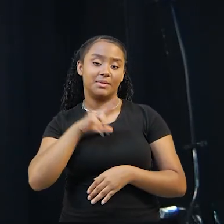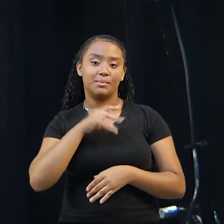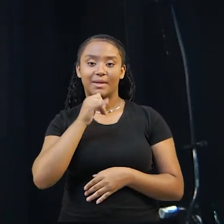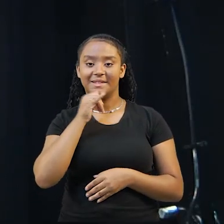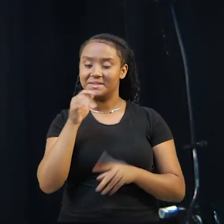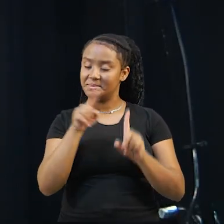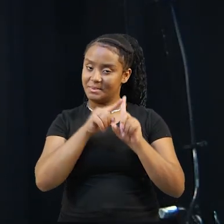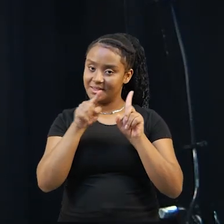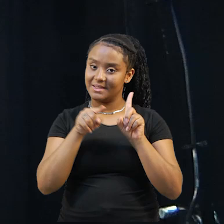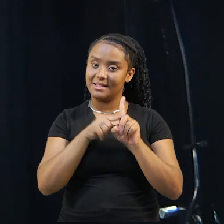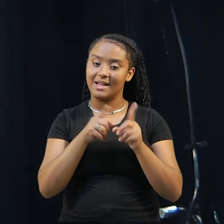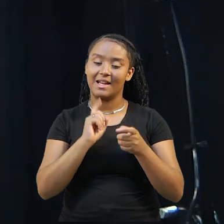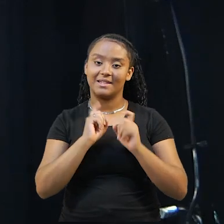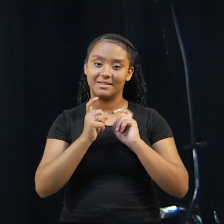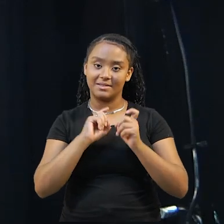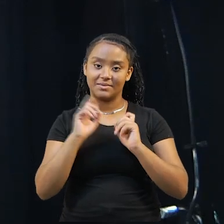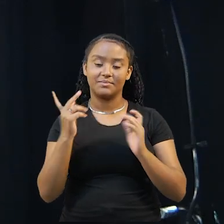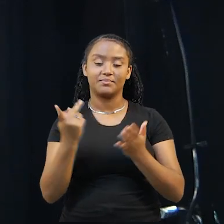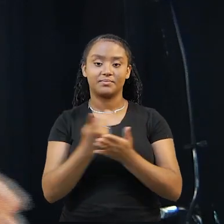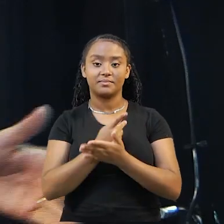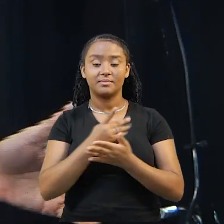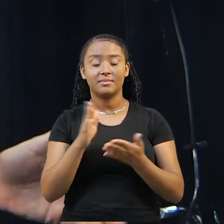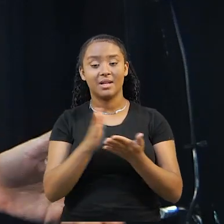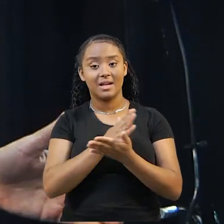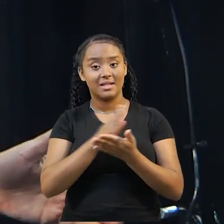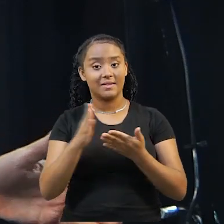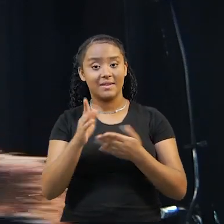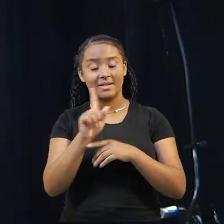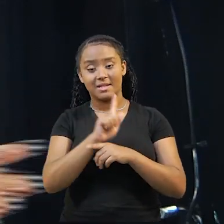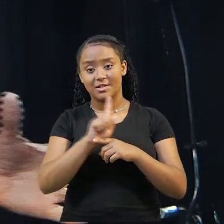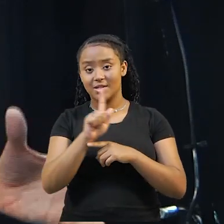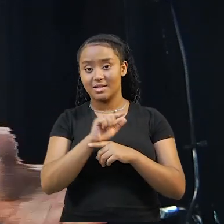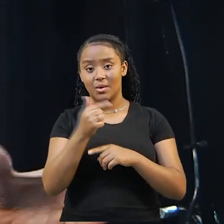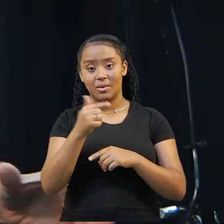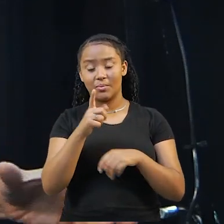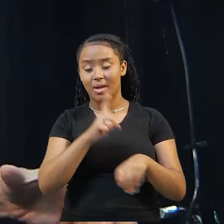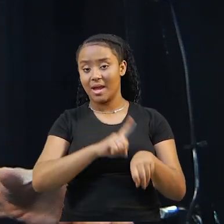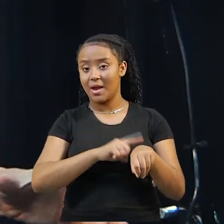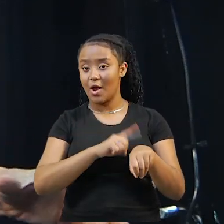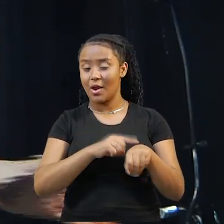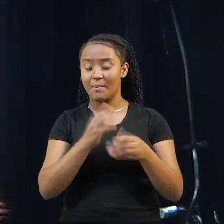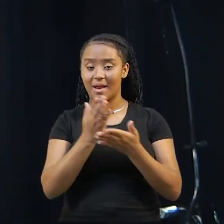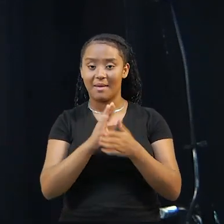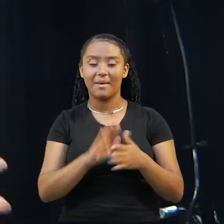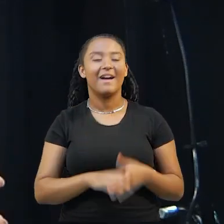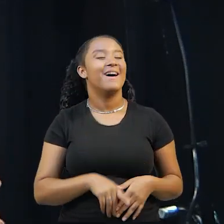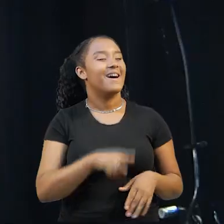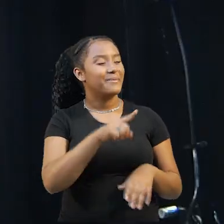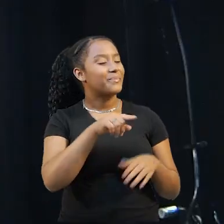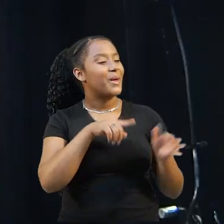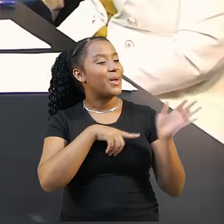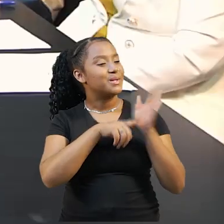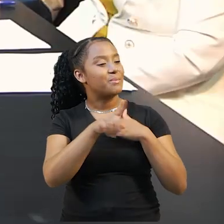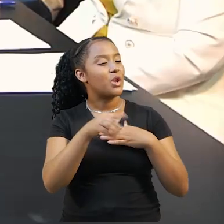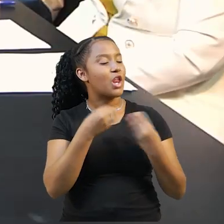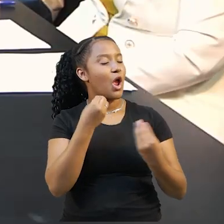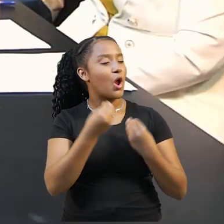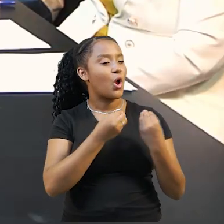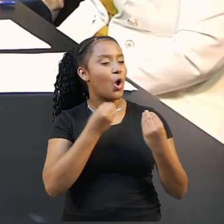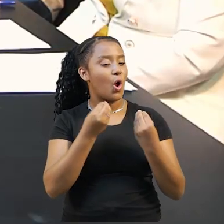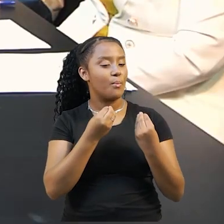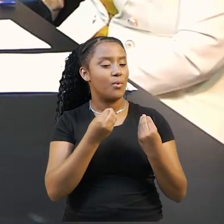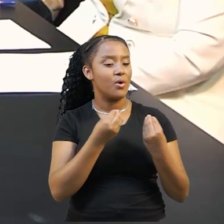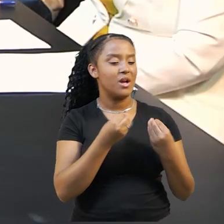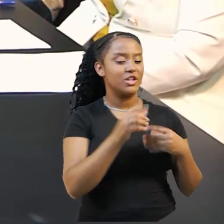maternidade, né? Que é isso, as reuniões elas acontecem e muitas vezes na gestão não tem hora para acabar. É isso que eu ia te perguntar, como é que